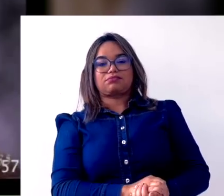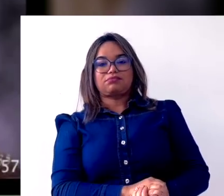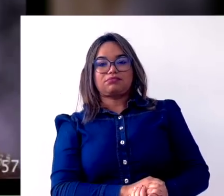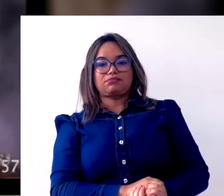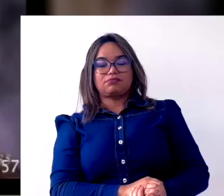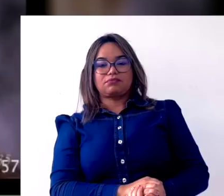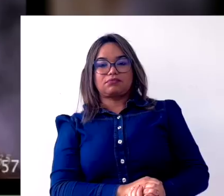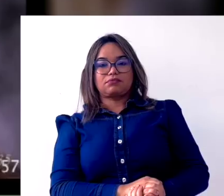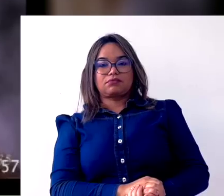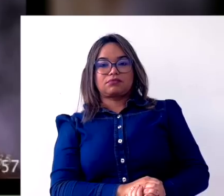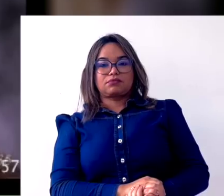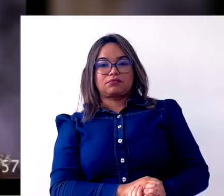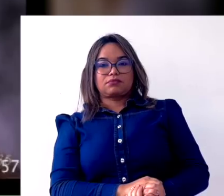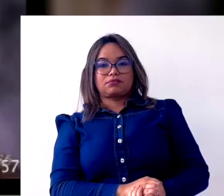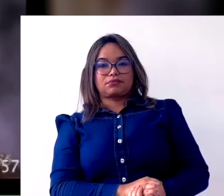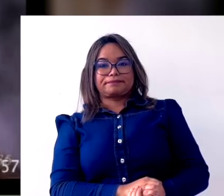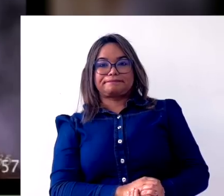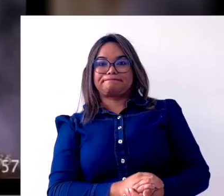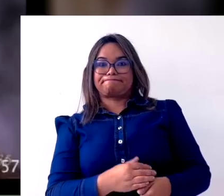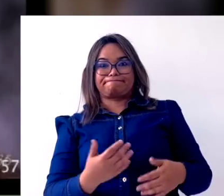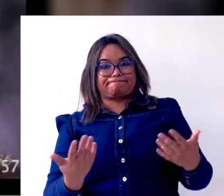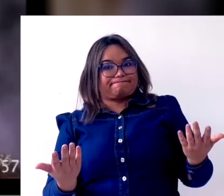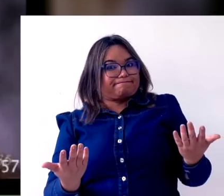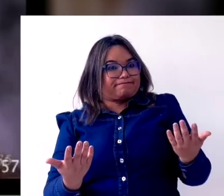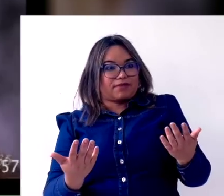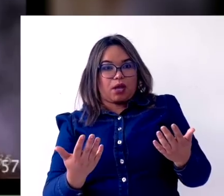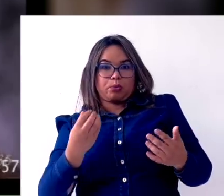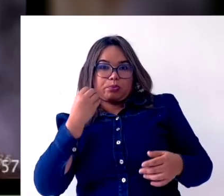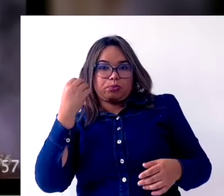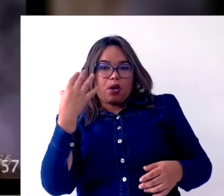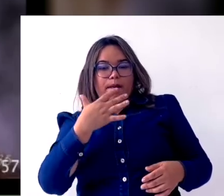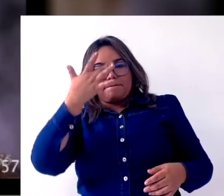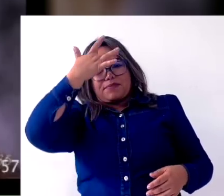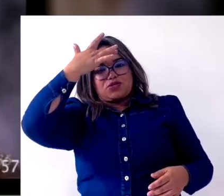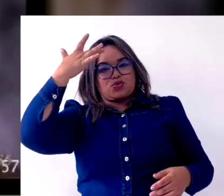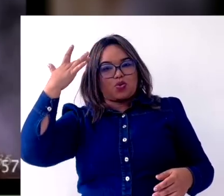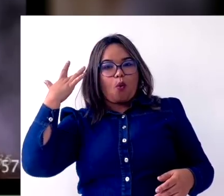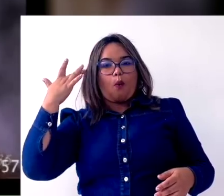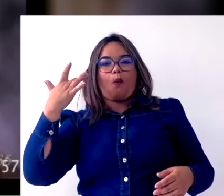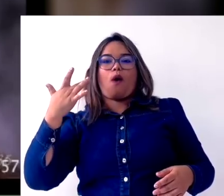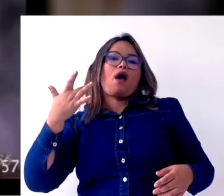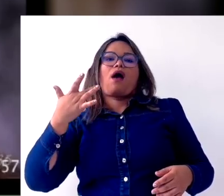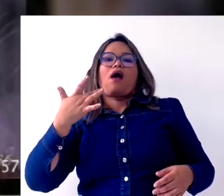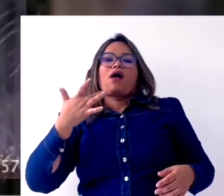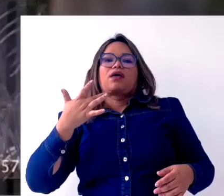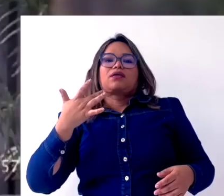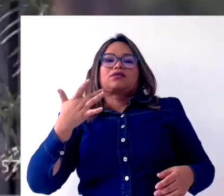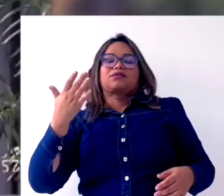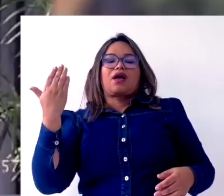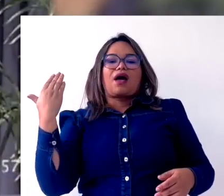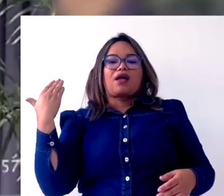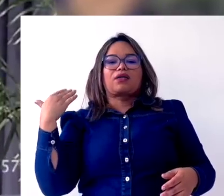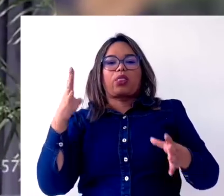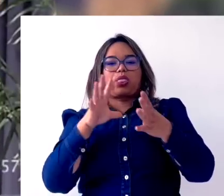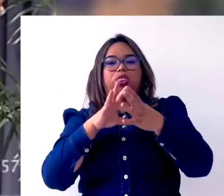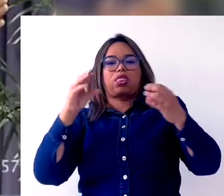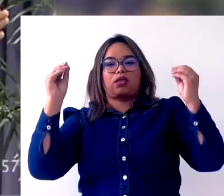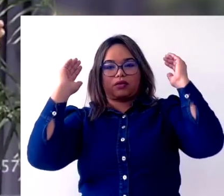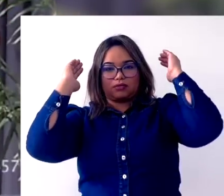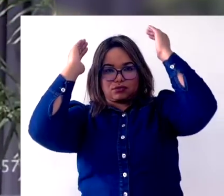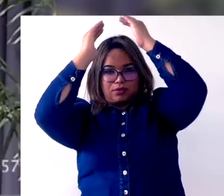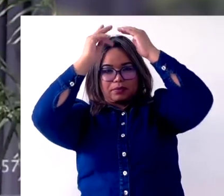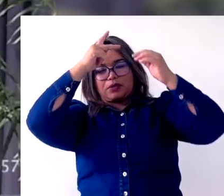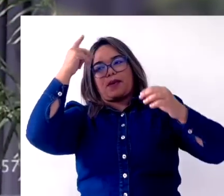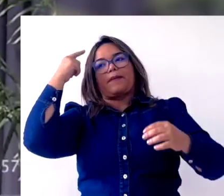E não tem jeito de fugir disso. Durante um tempo essa mitra desapareceu e as pessoas disseram, não havia esse